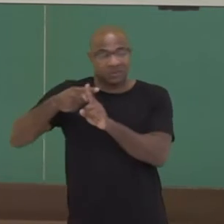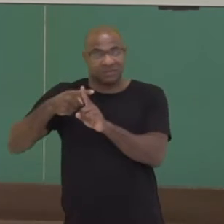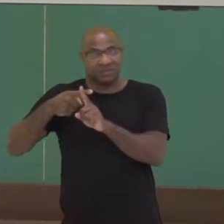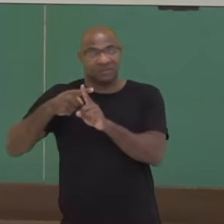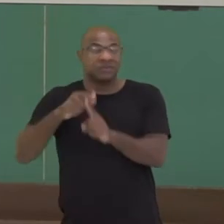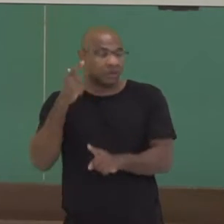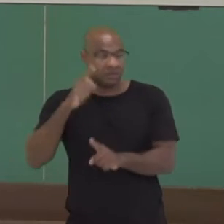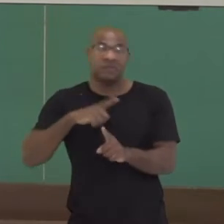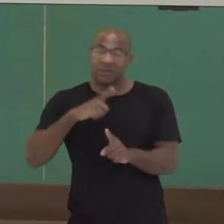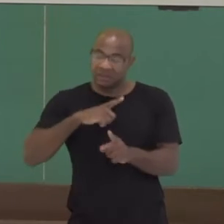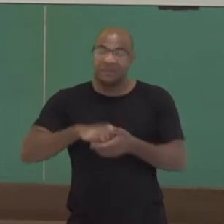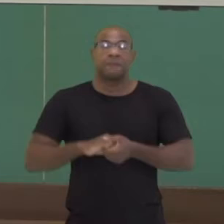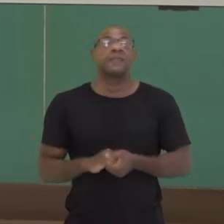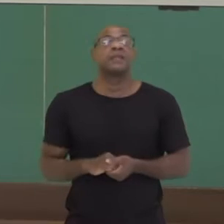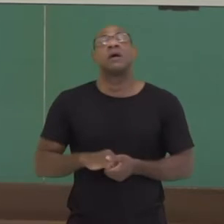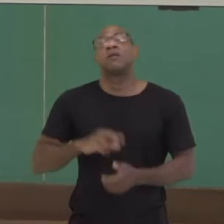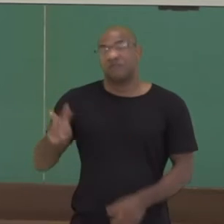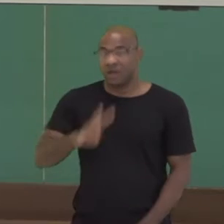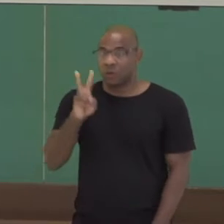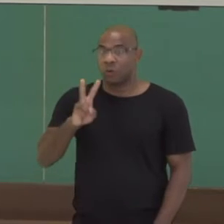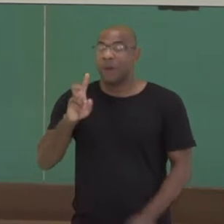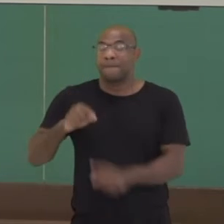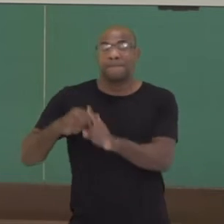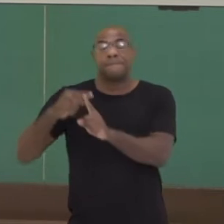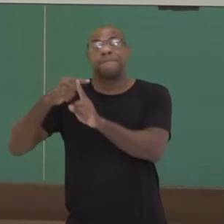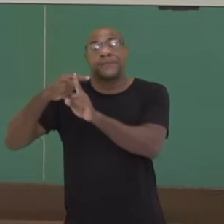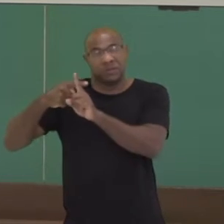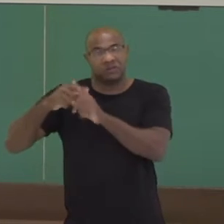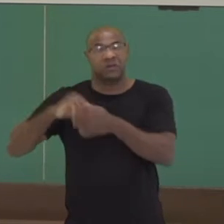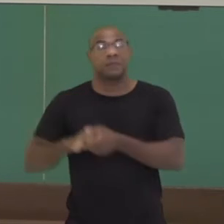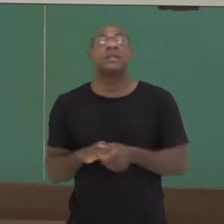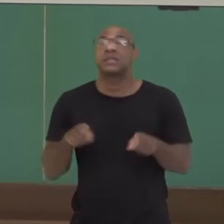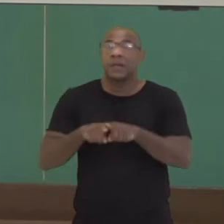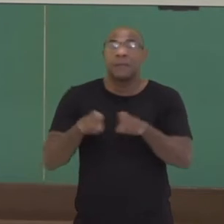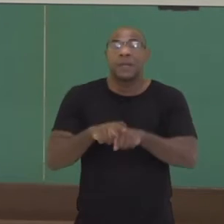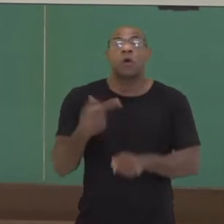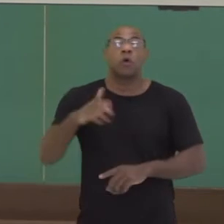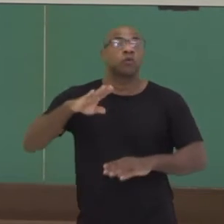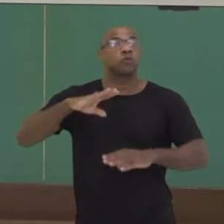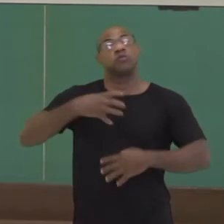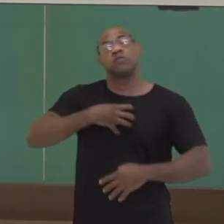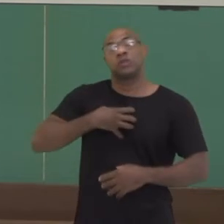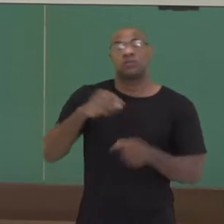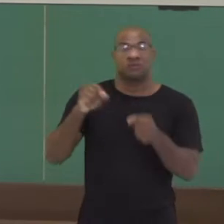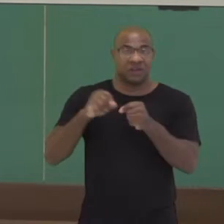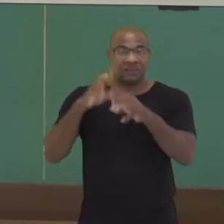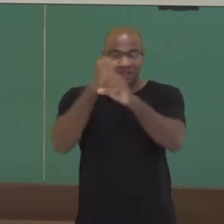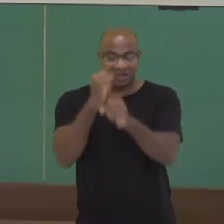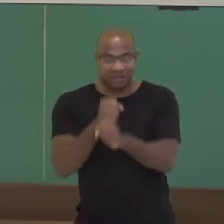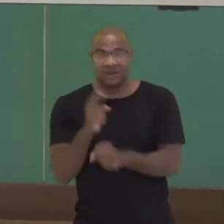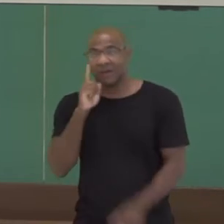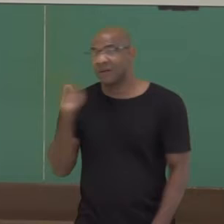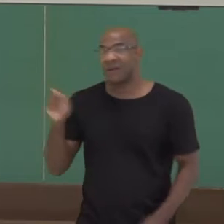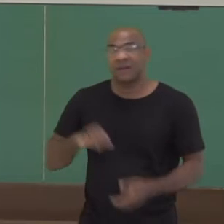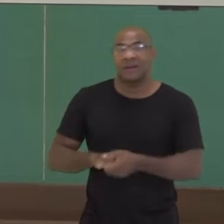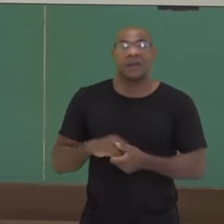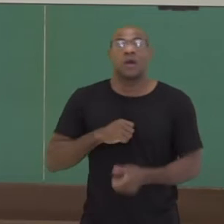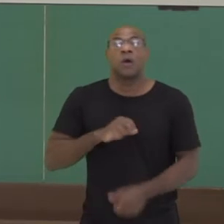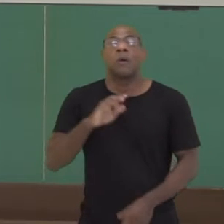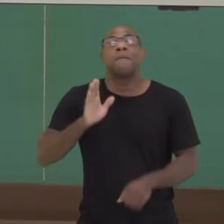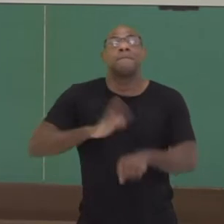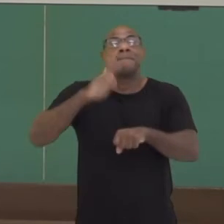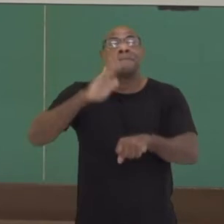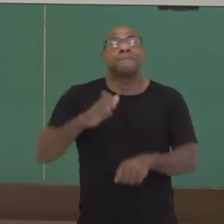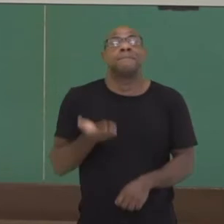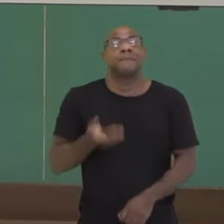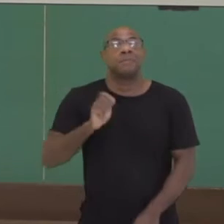o valor tem que ser positivo. Outra forma de resolver isso é pensar assim, olha, o maior valor aqui,